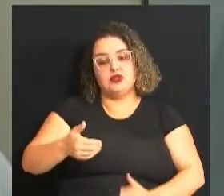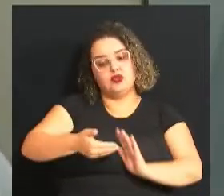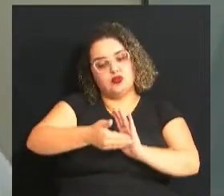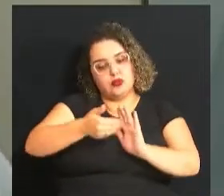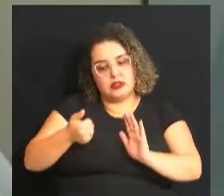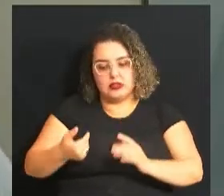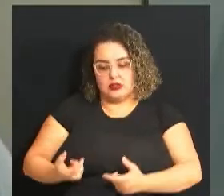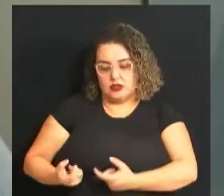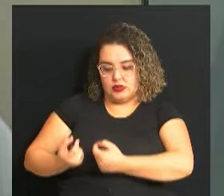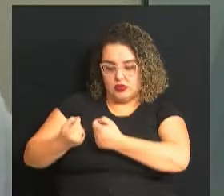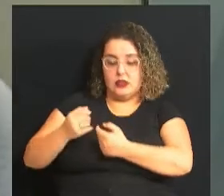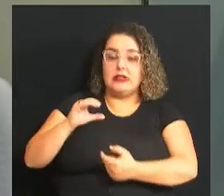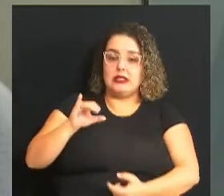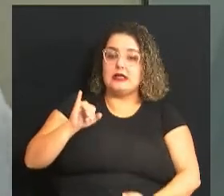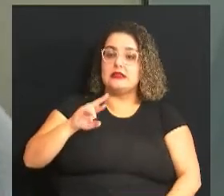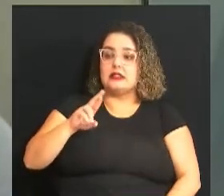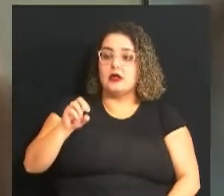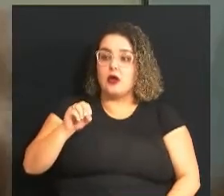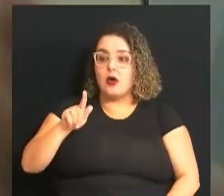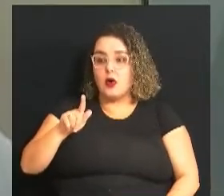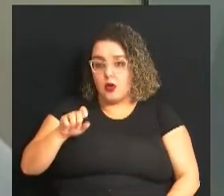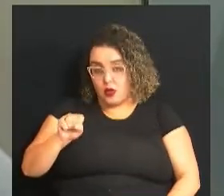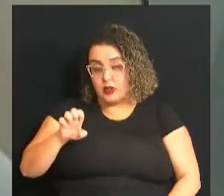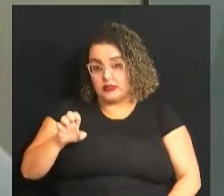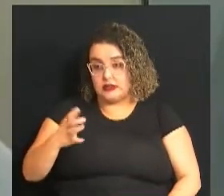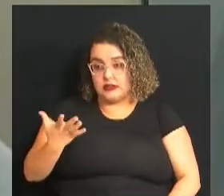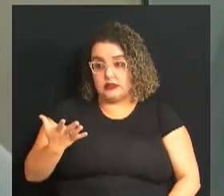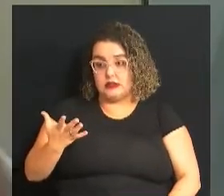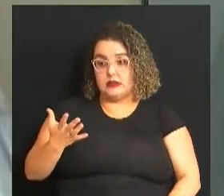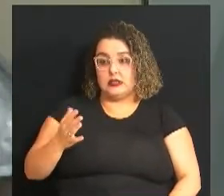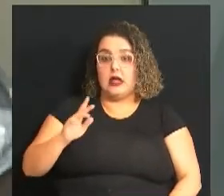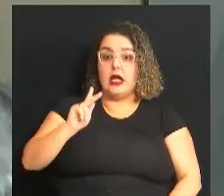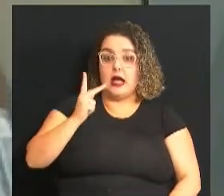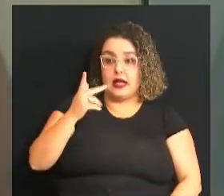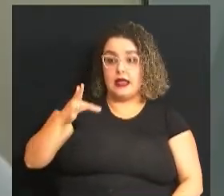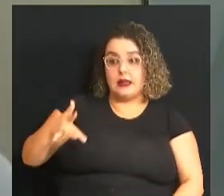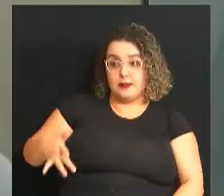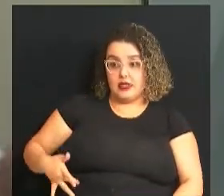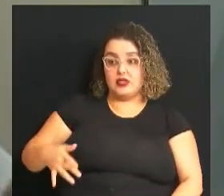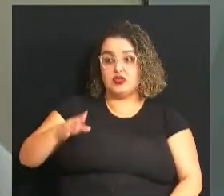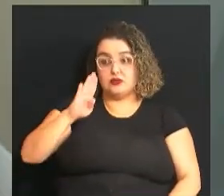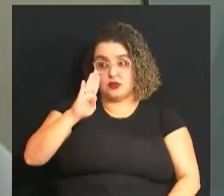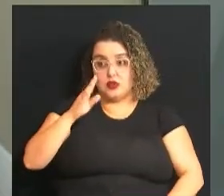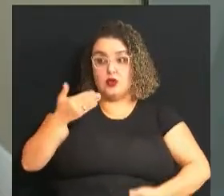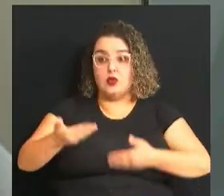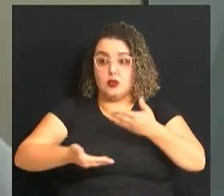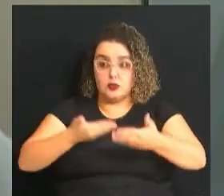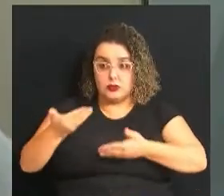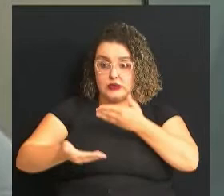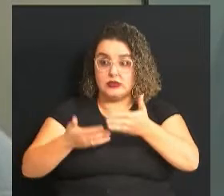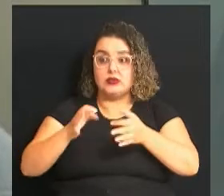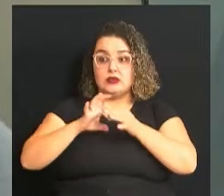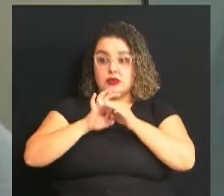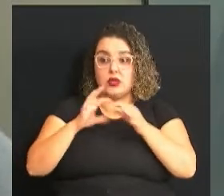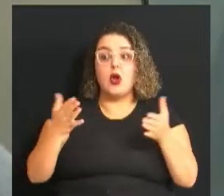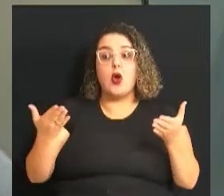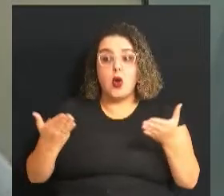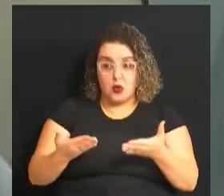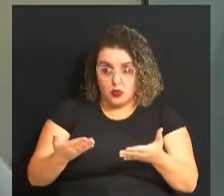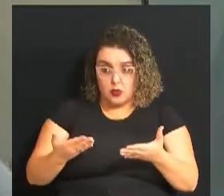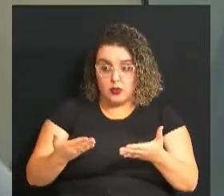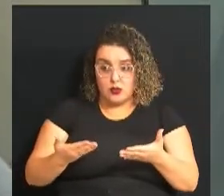da cirrose. Já a hepatite B, os tratamentos que nós temos disponíveis hoje são